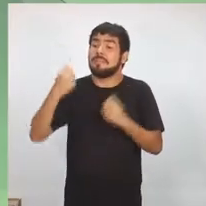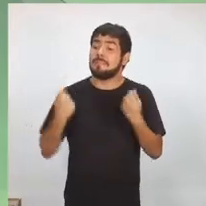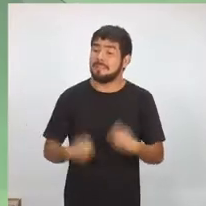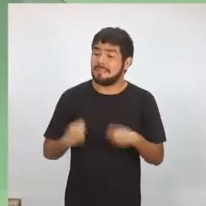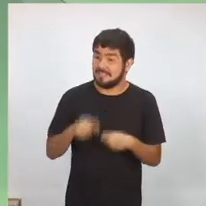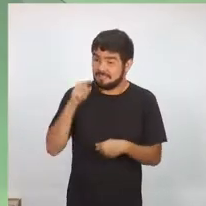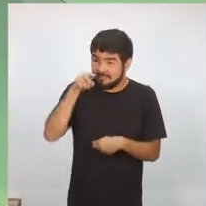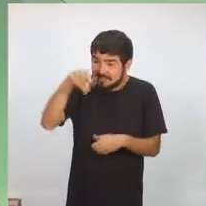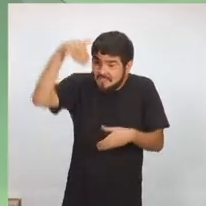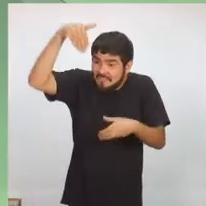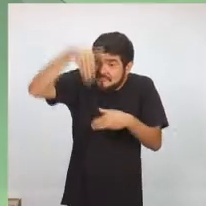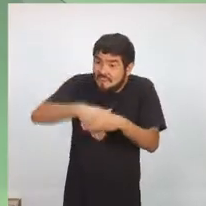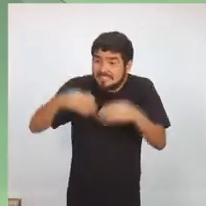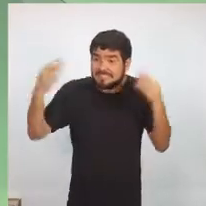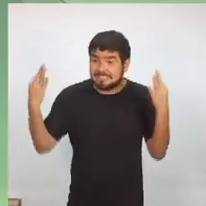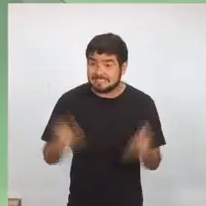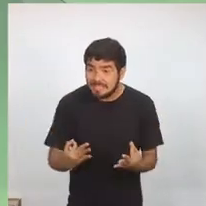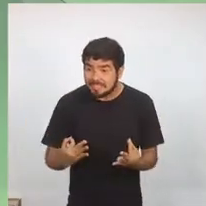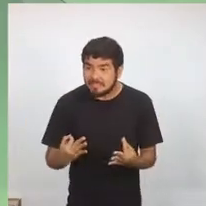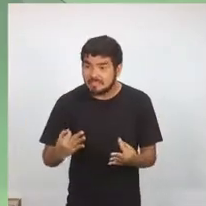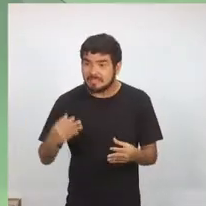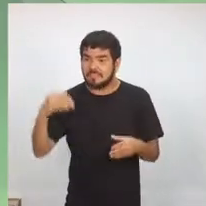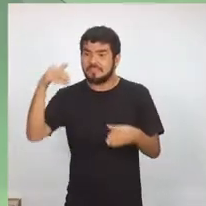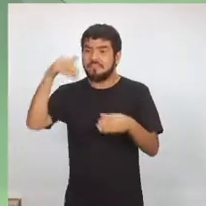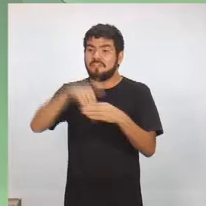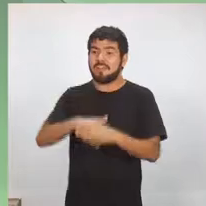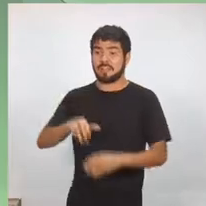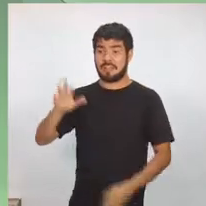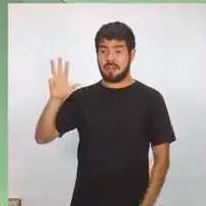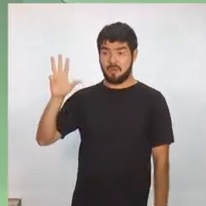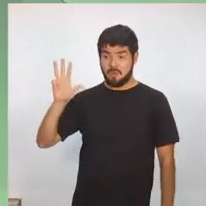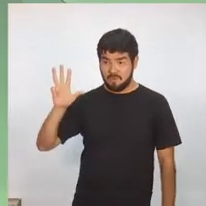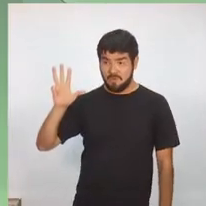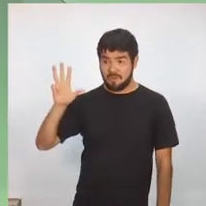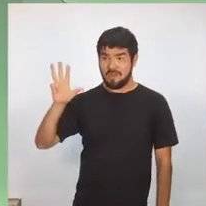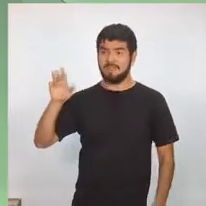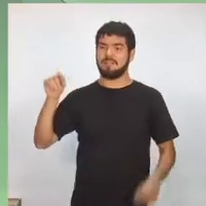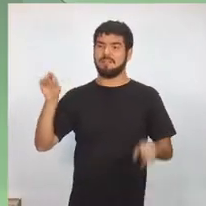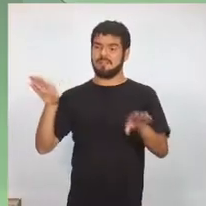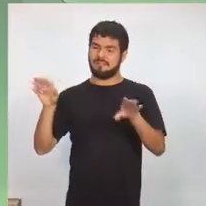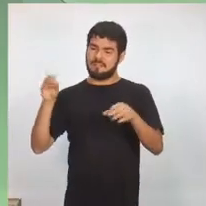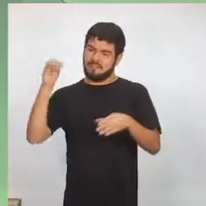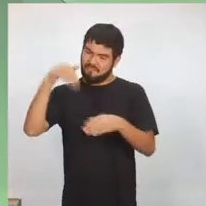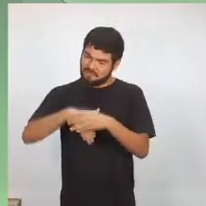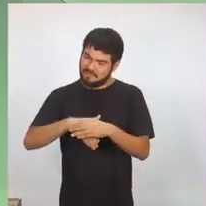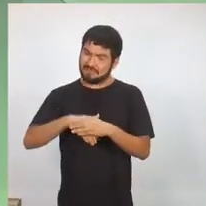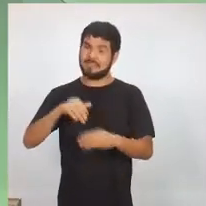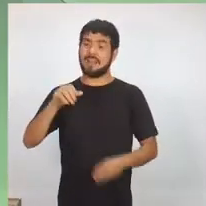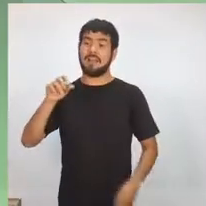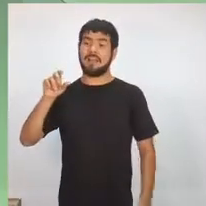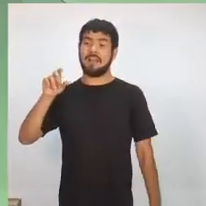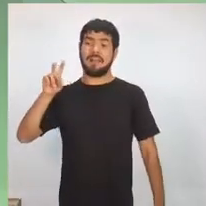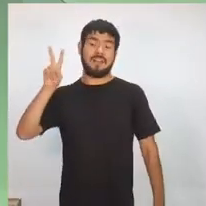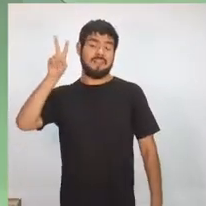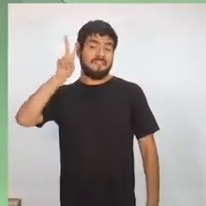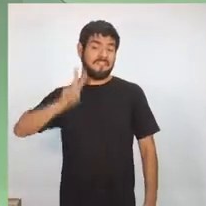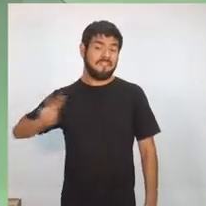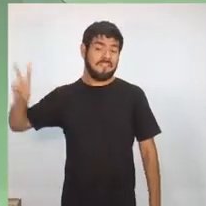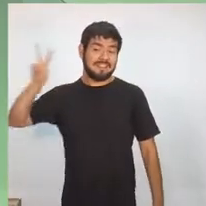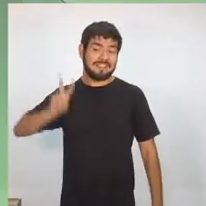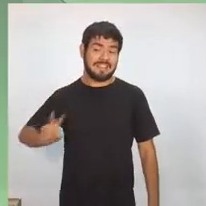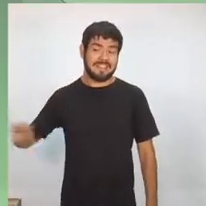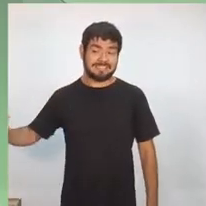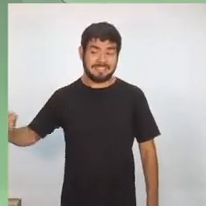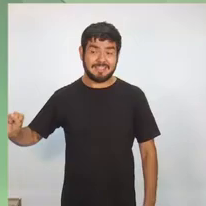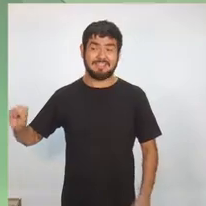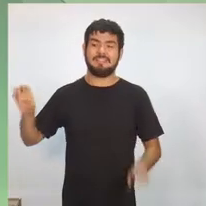preciso que você vote certo, votando Lula presidente, Lúcia governadora, Vanessa senadora e eleger uma bancada